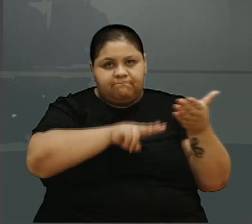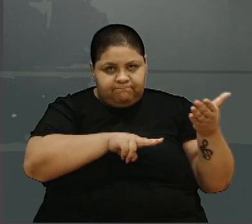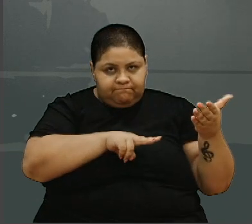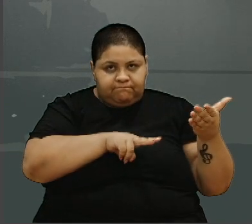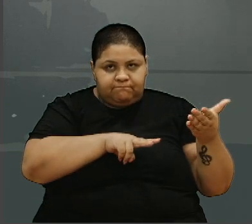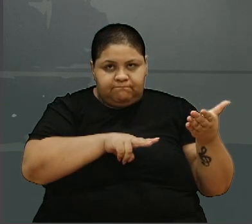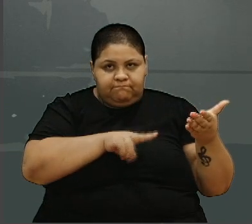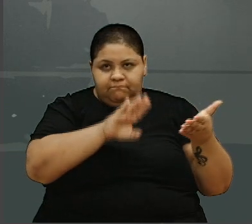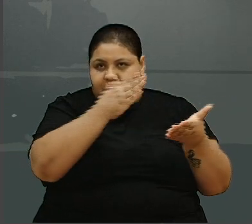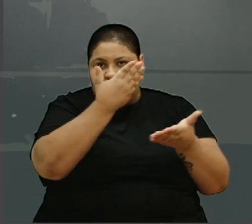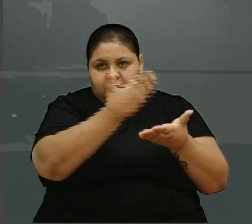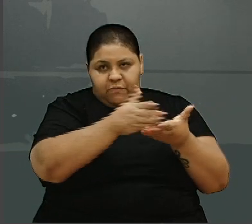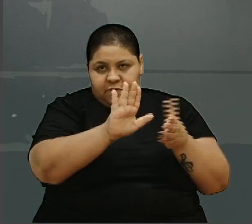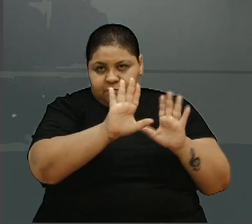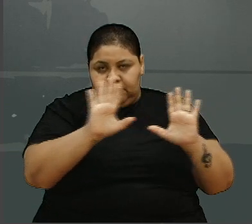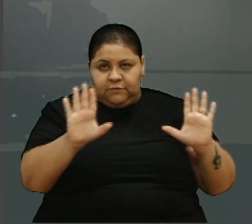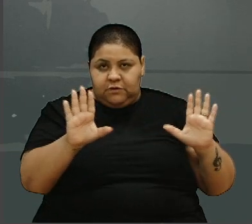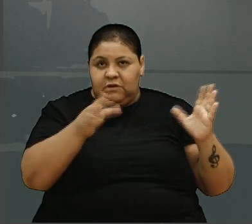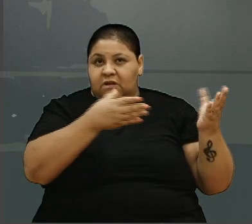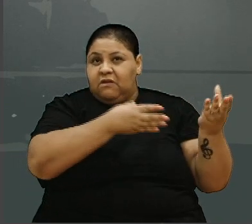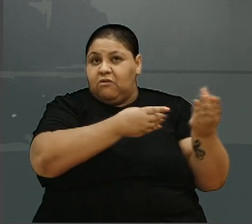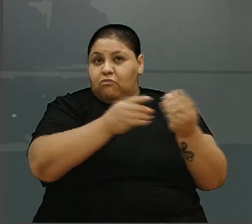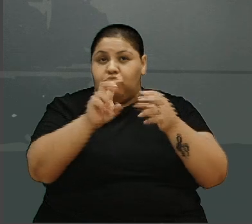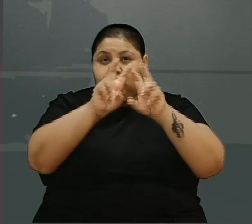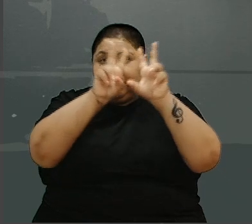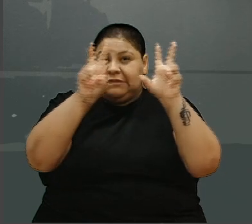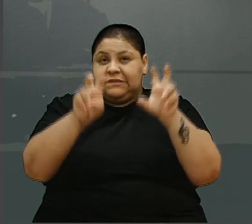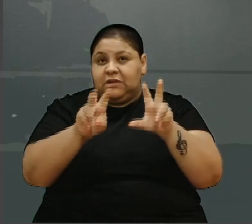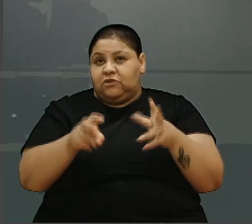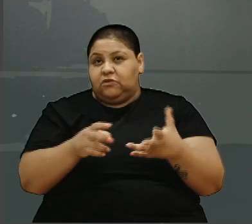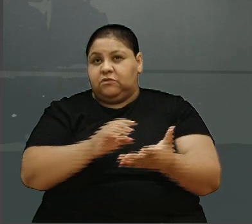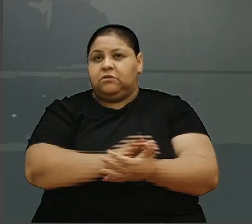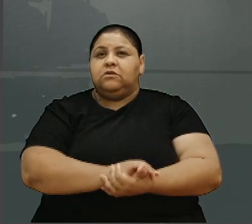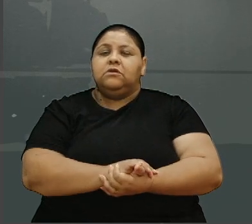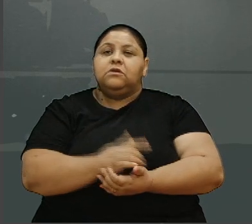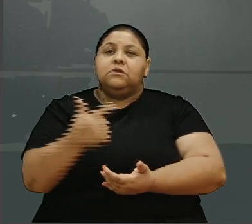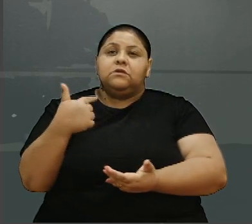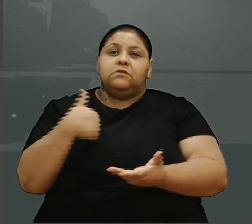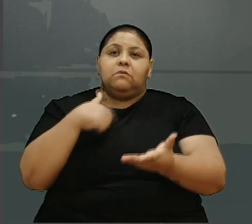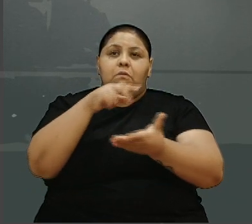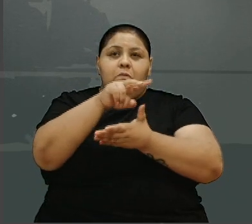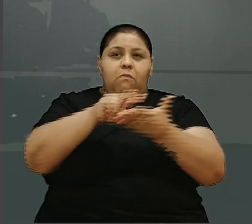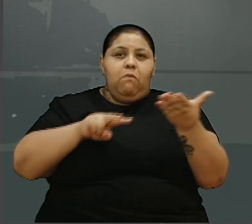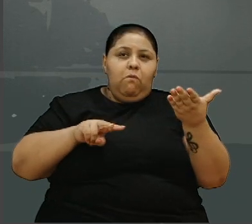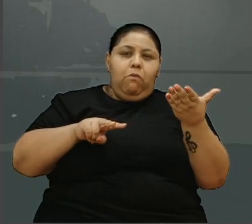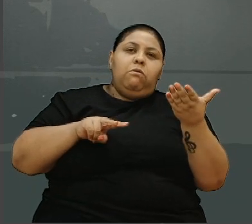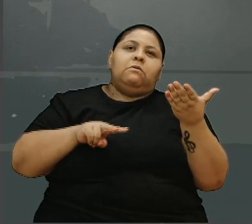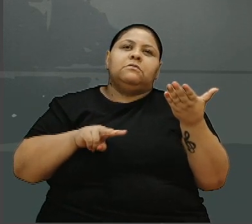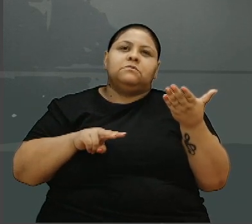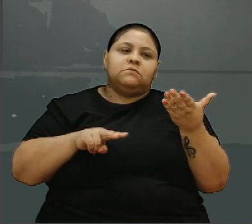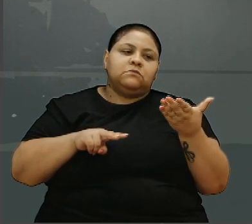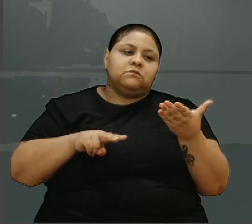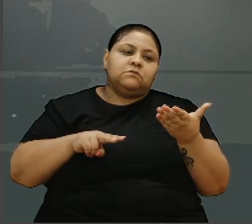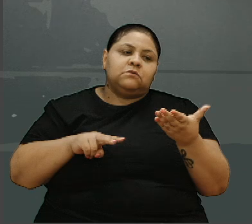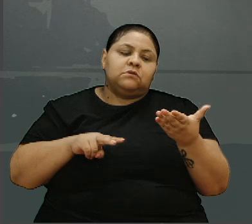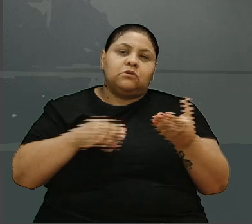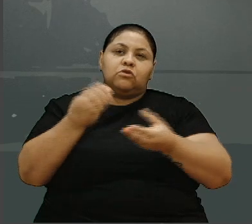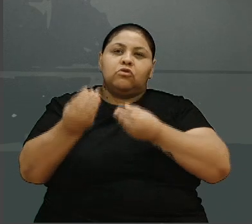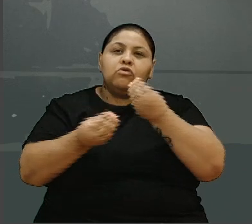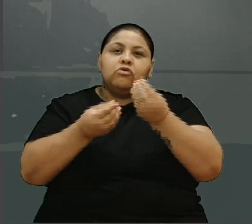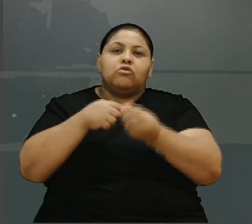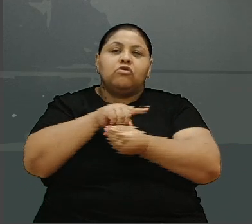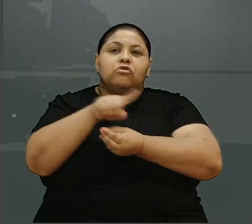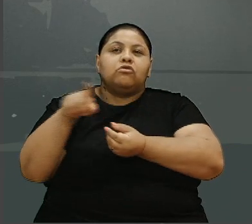não me perder muito, porque são muitos assuntos, eu vou ler a questão do que